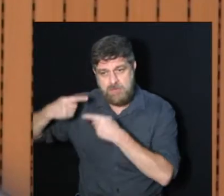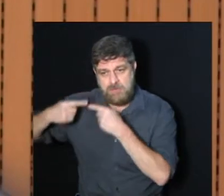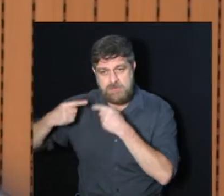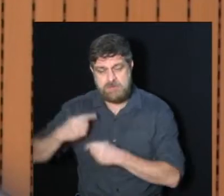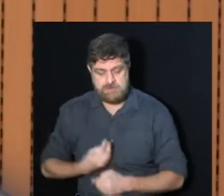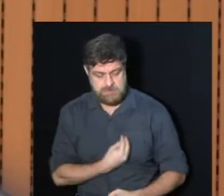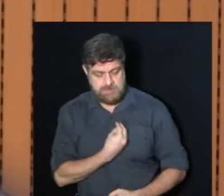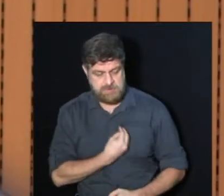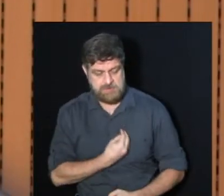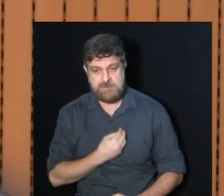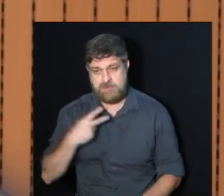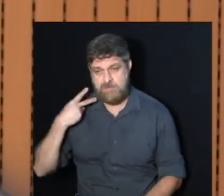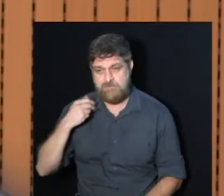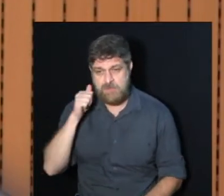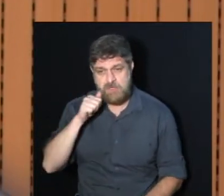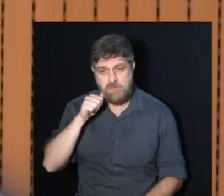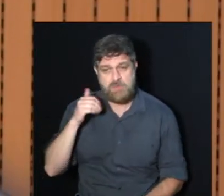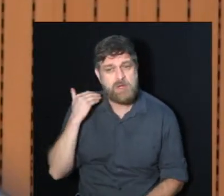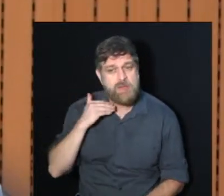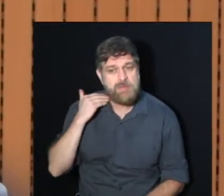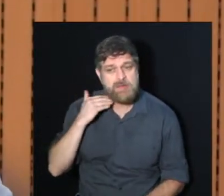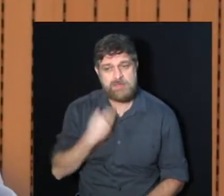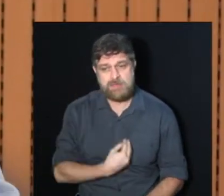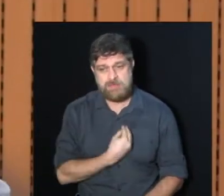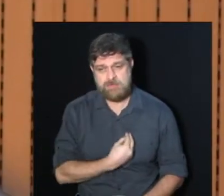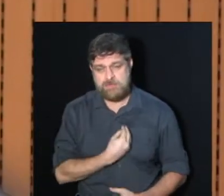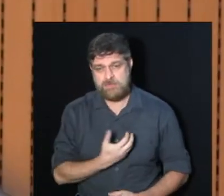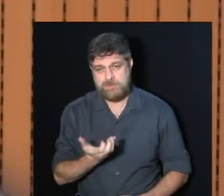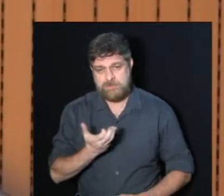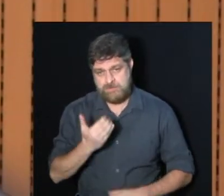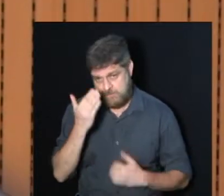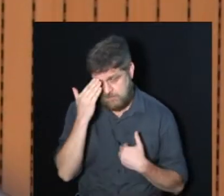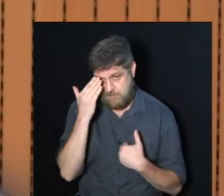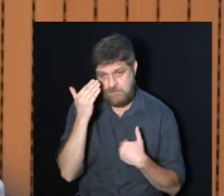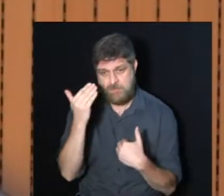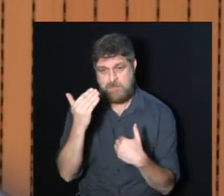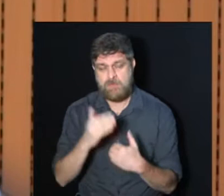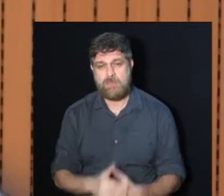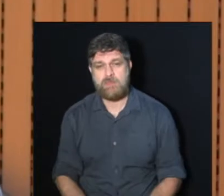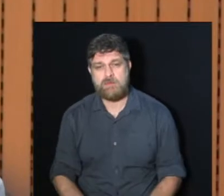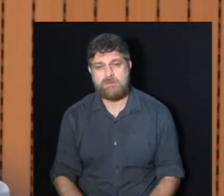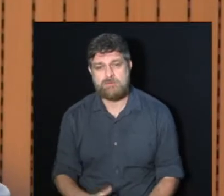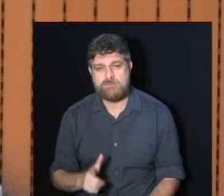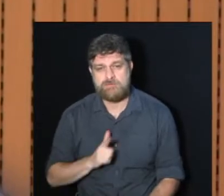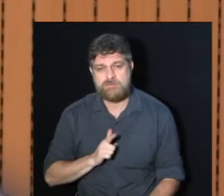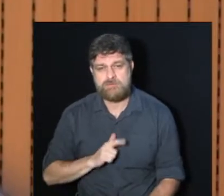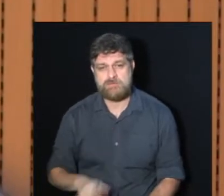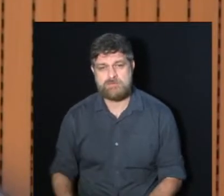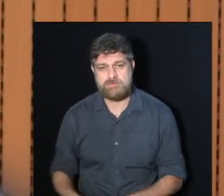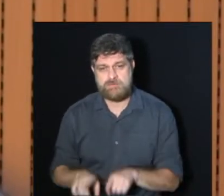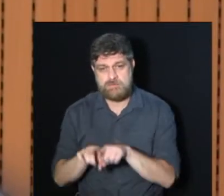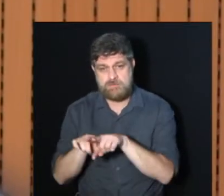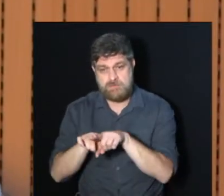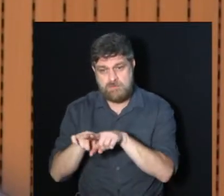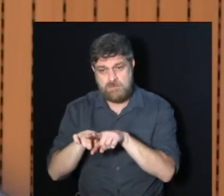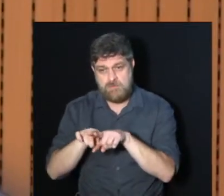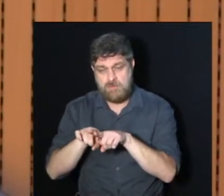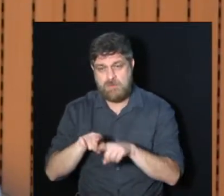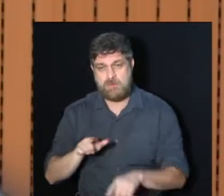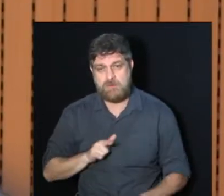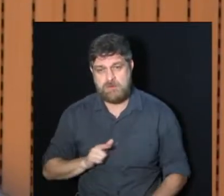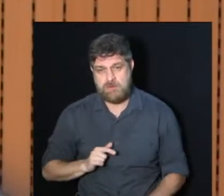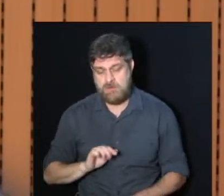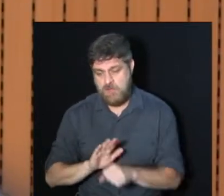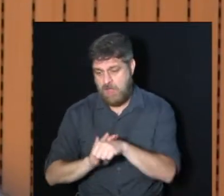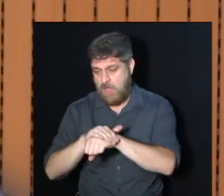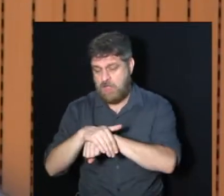está conosco, e gostaria de fazer um agradecimento calorado às minhas irmãs, aos meus irmãos, que sem eles essa noite não